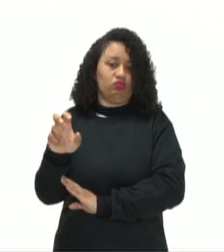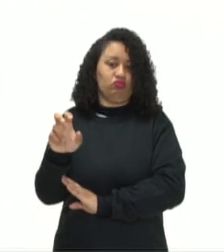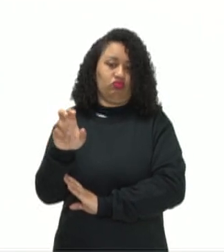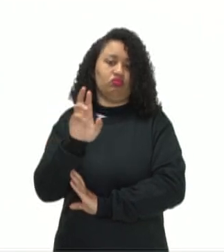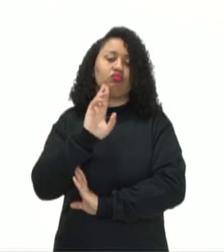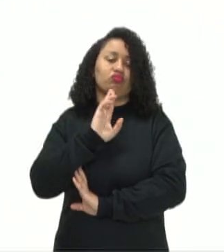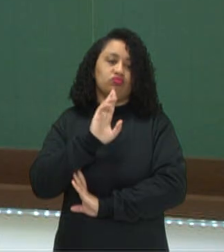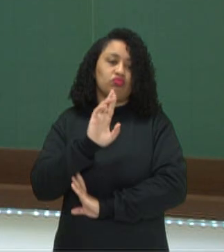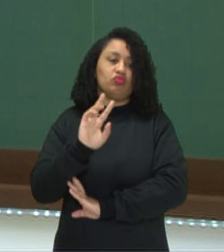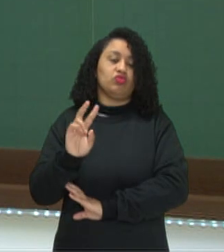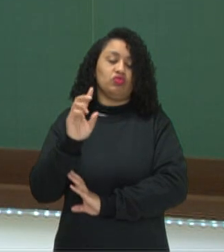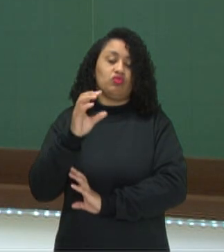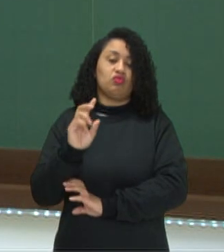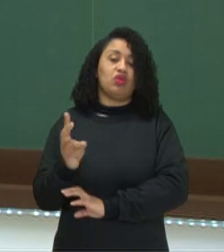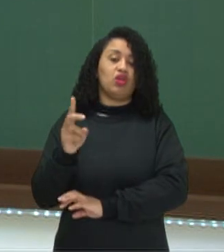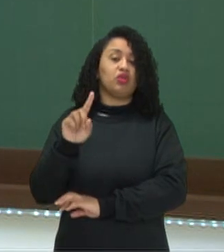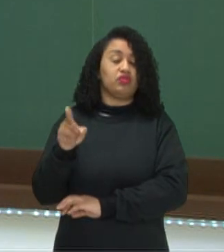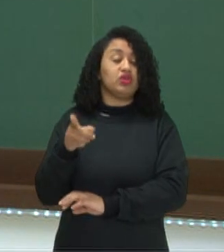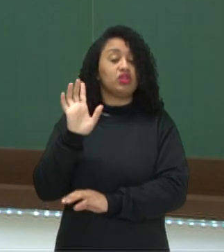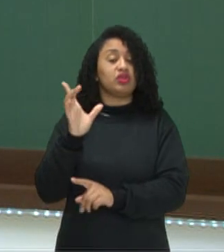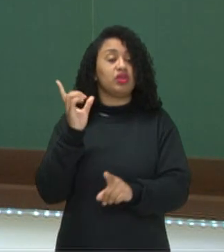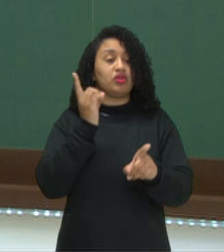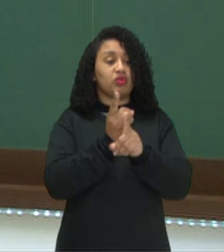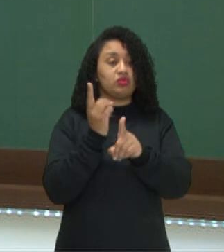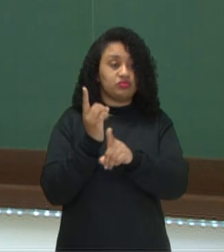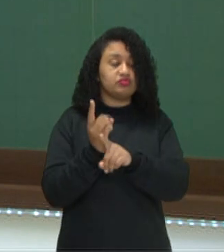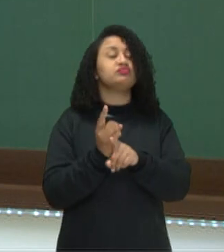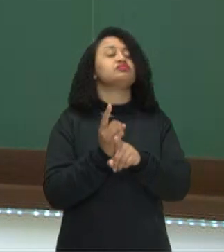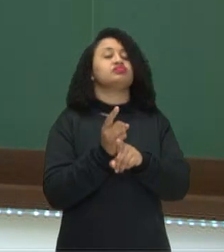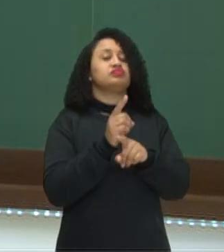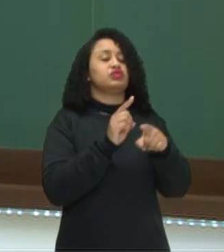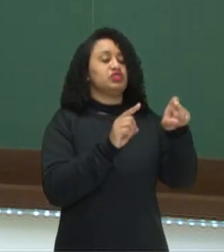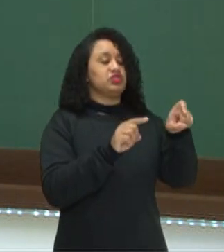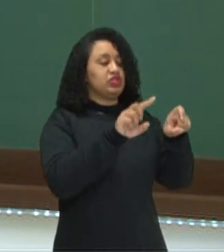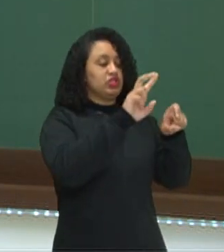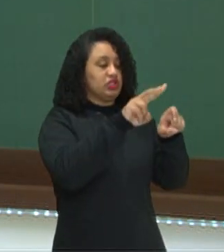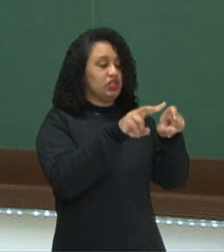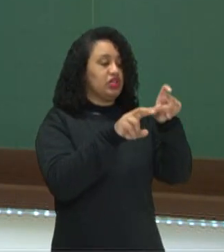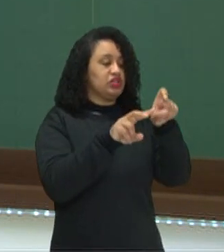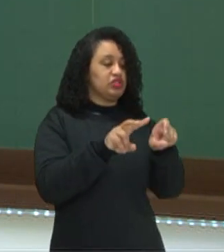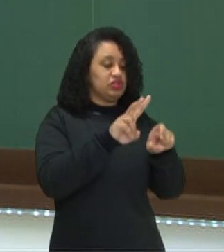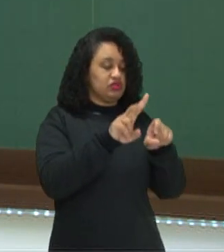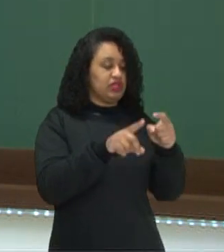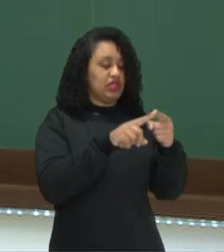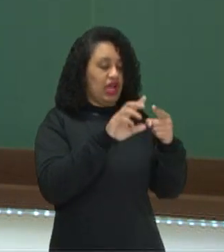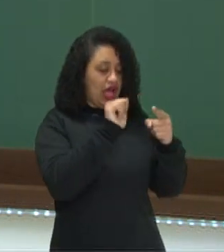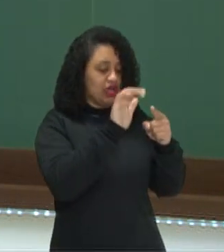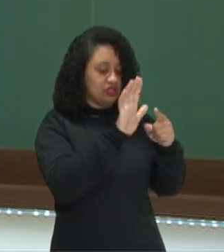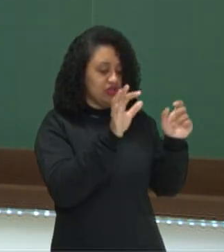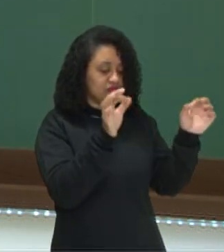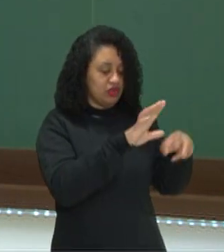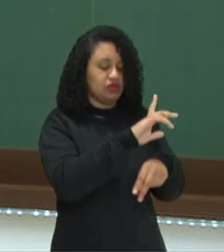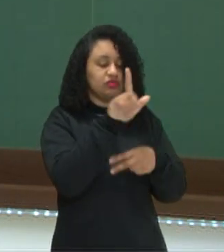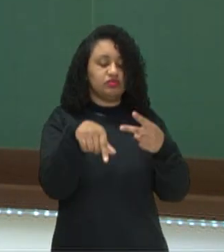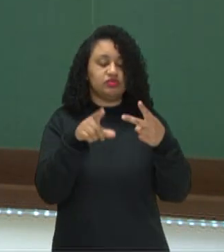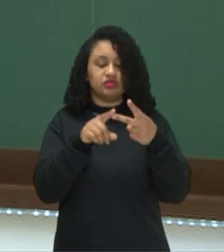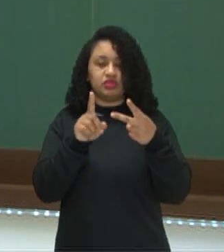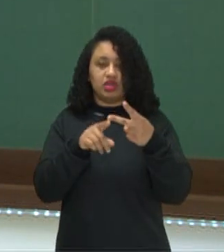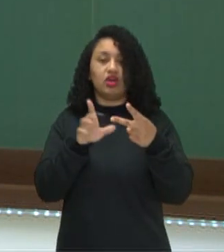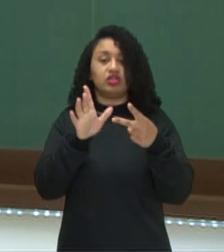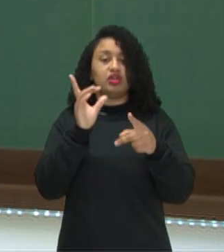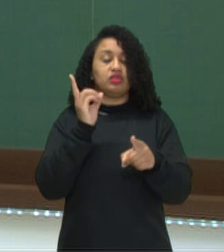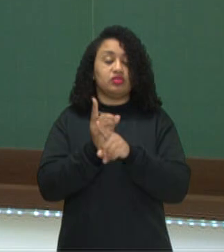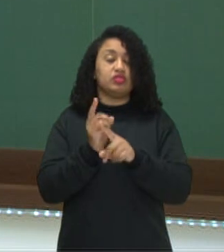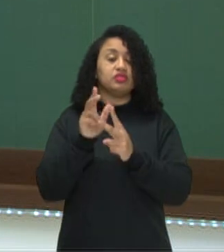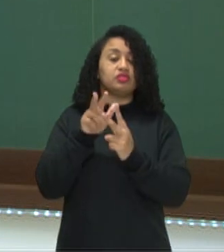0,125. Já encontramos, pessoal, as raízes, né? X', x²', encontramos o